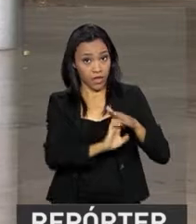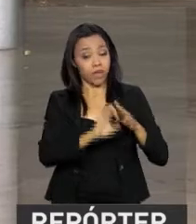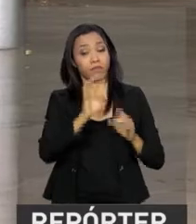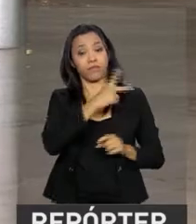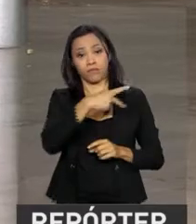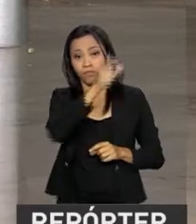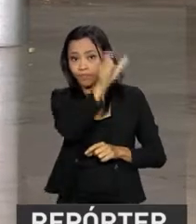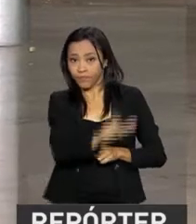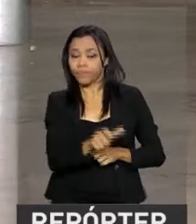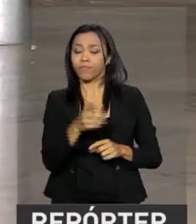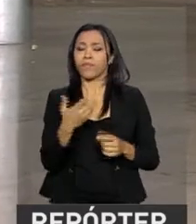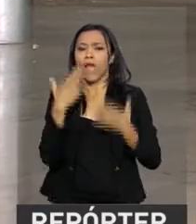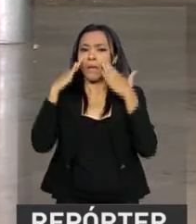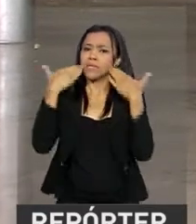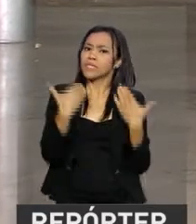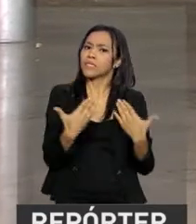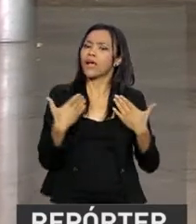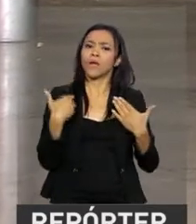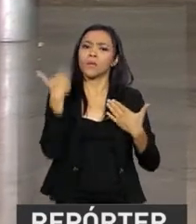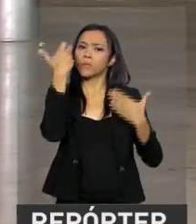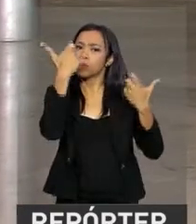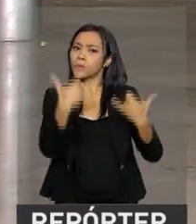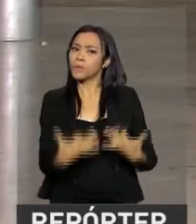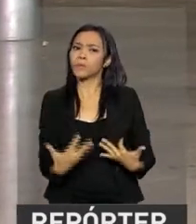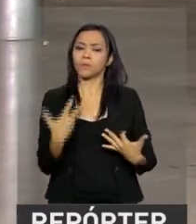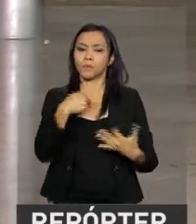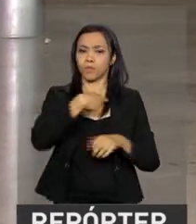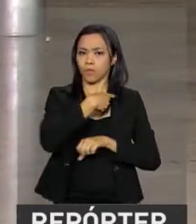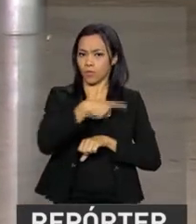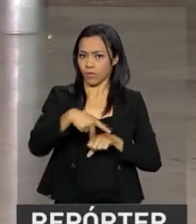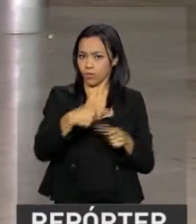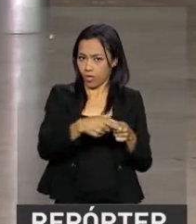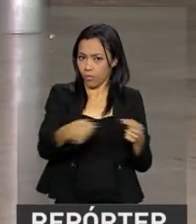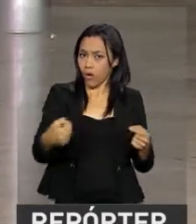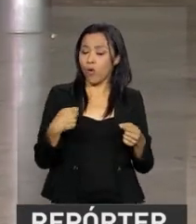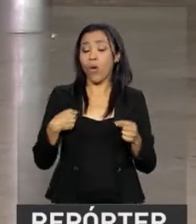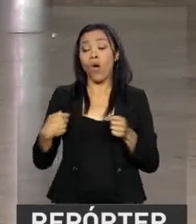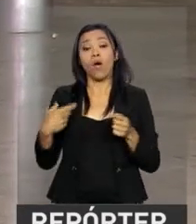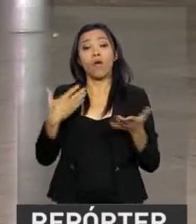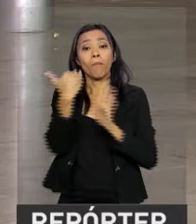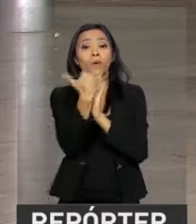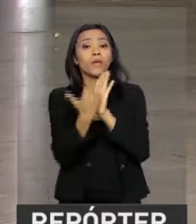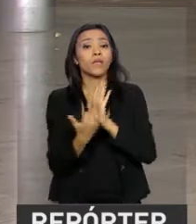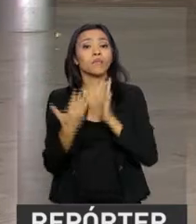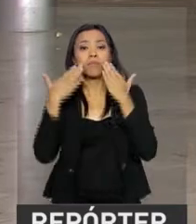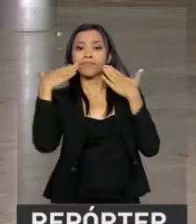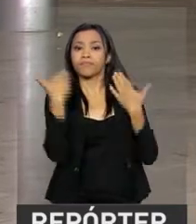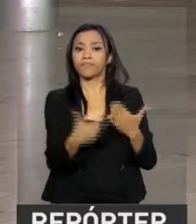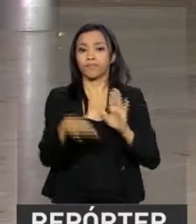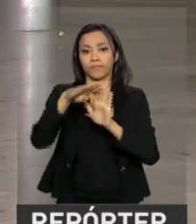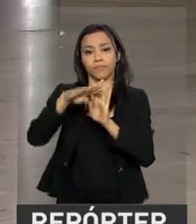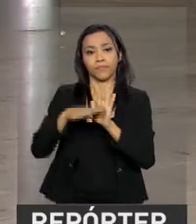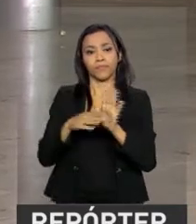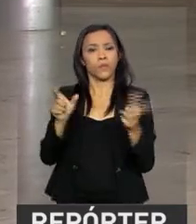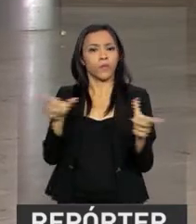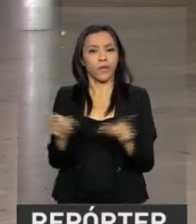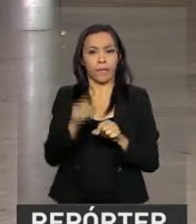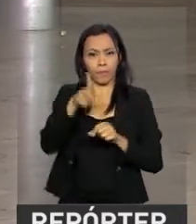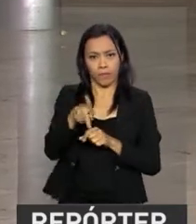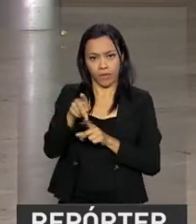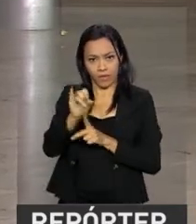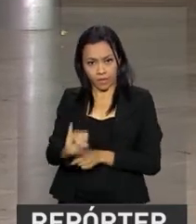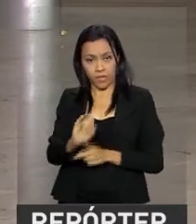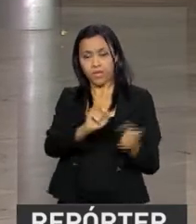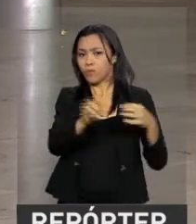temer vai apresentar aos japoneses oportunidades abertas com o programa de parceria de investimentos o pp ii michel temer